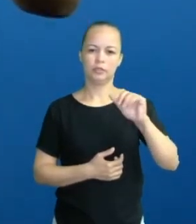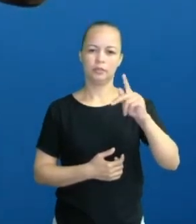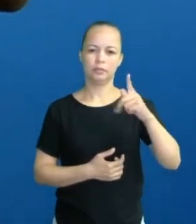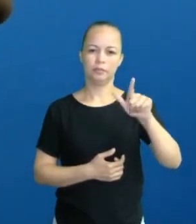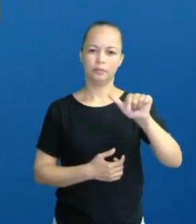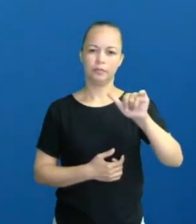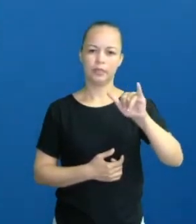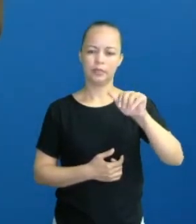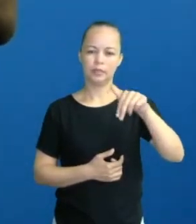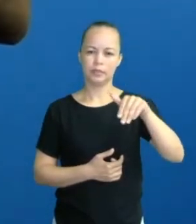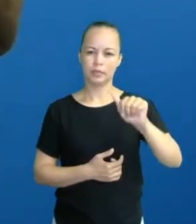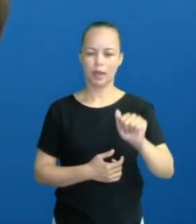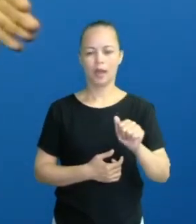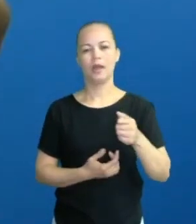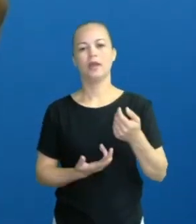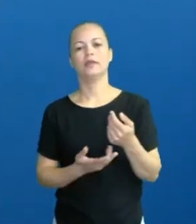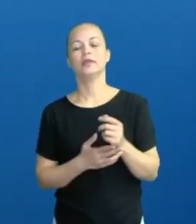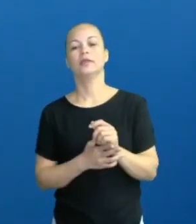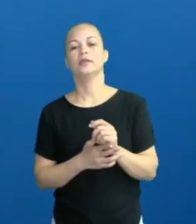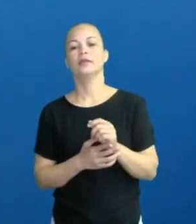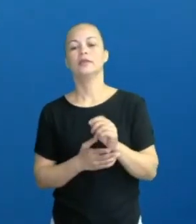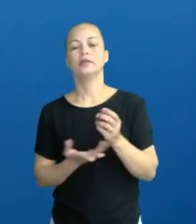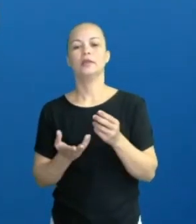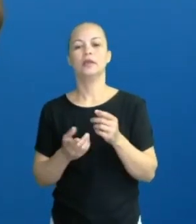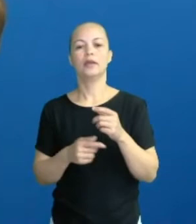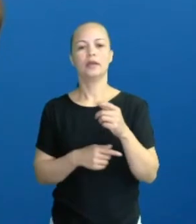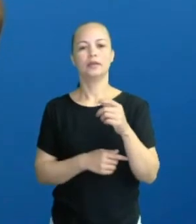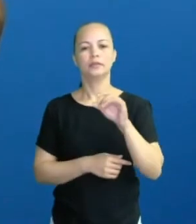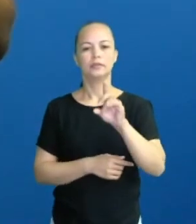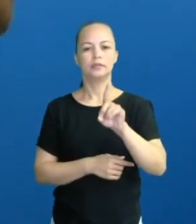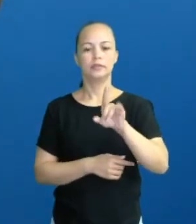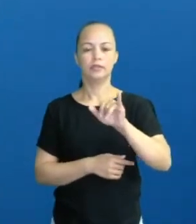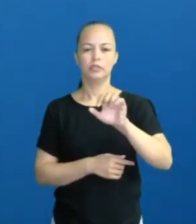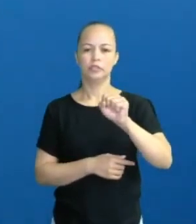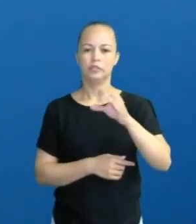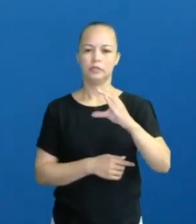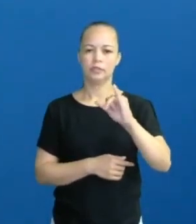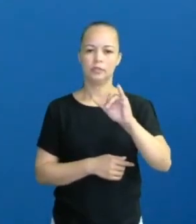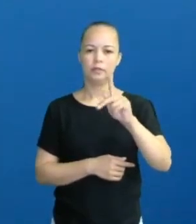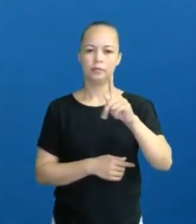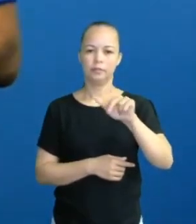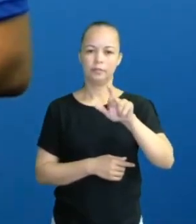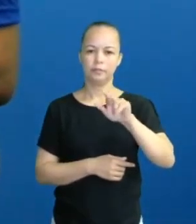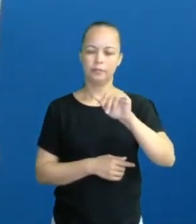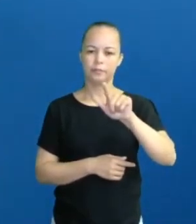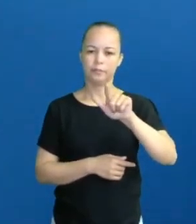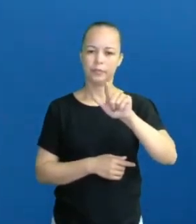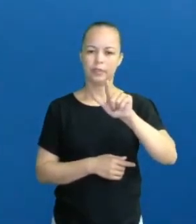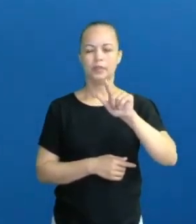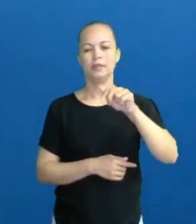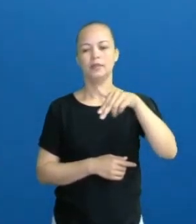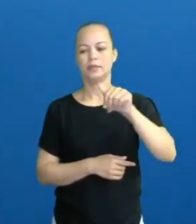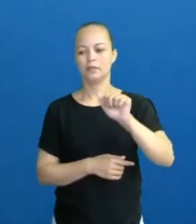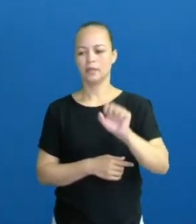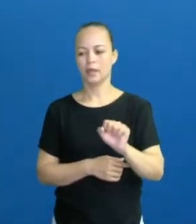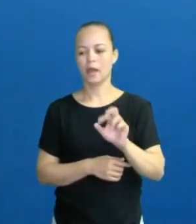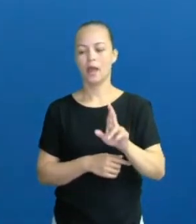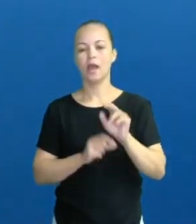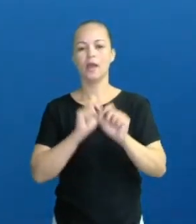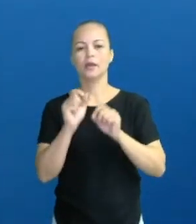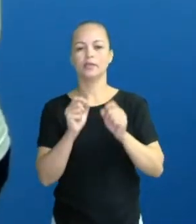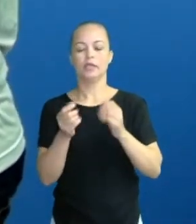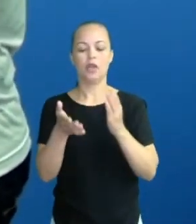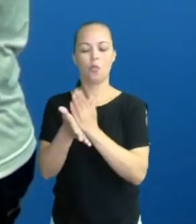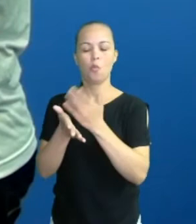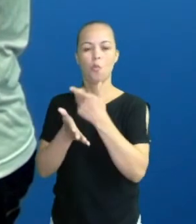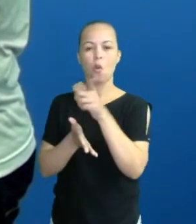legal, que é o livro justamente de Yuval Noah Harari, que é justamente Sapiens, tá? E aí, vou pedir para a produção ir para o nosso